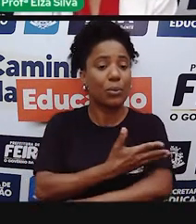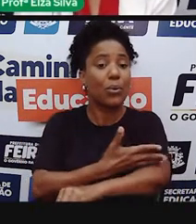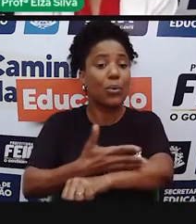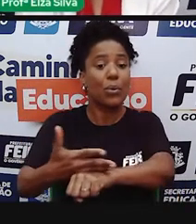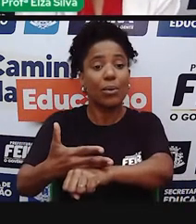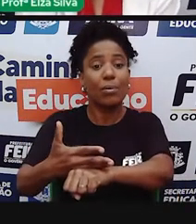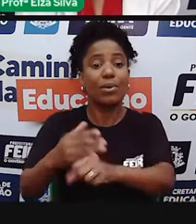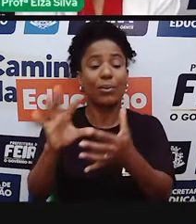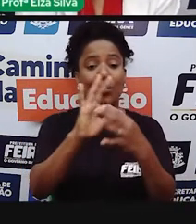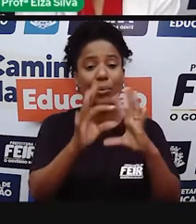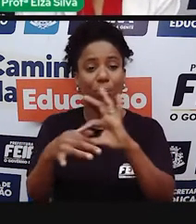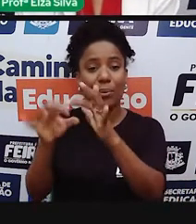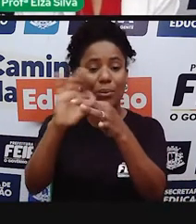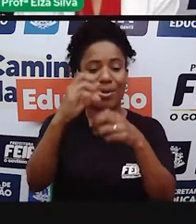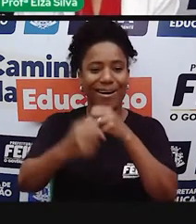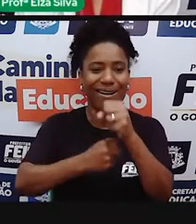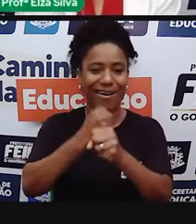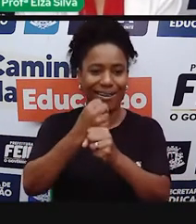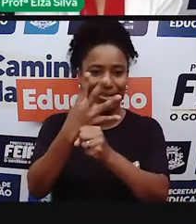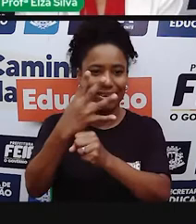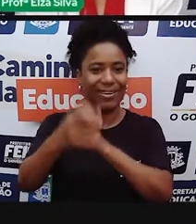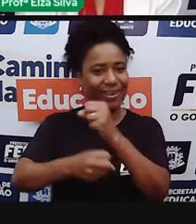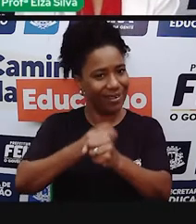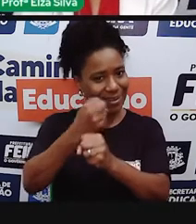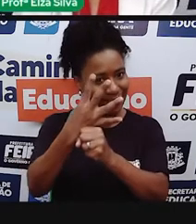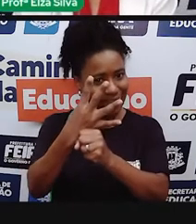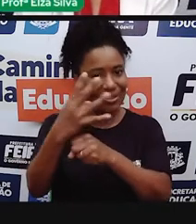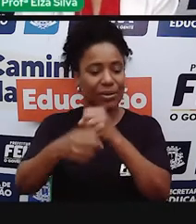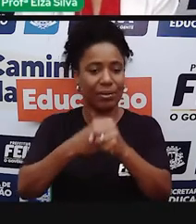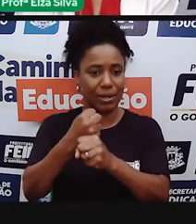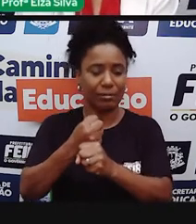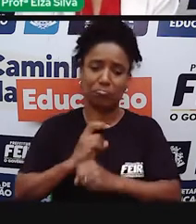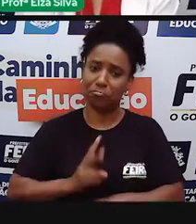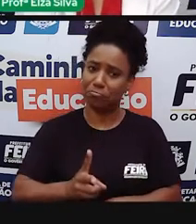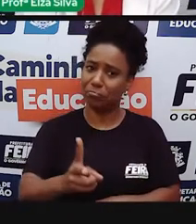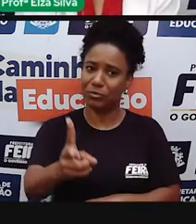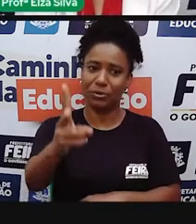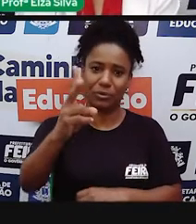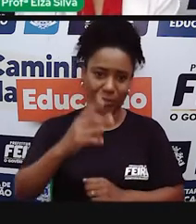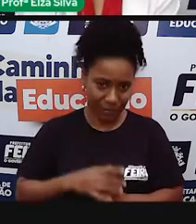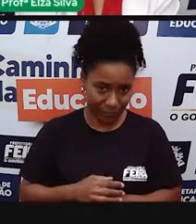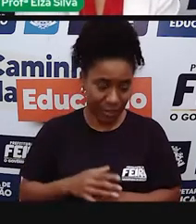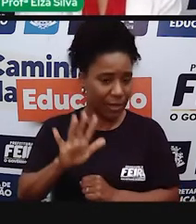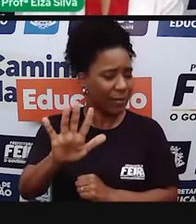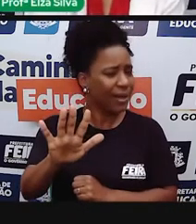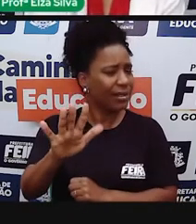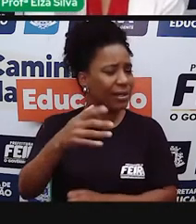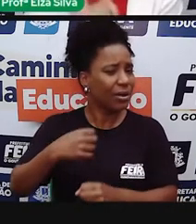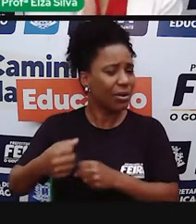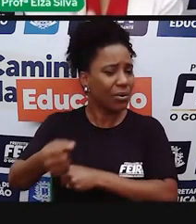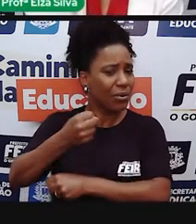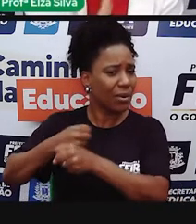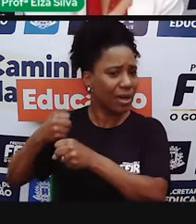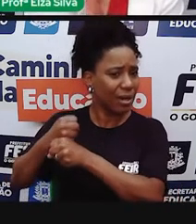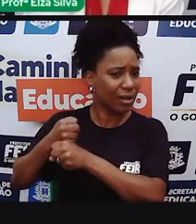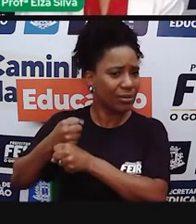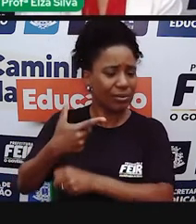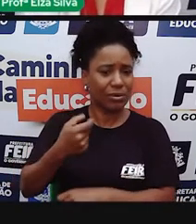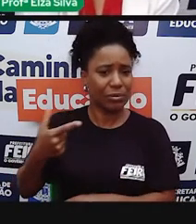dias atuais. No ano passado, os Jogos Olímpicos não ocorreram, por isso o